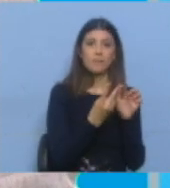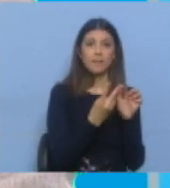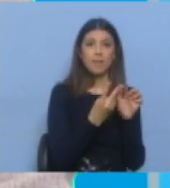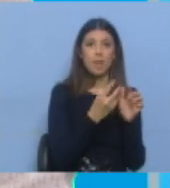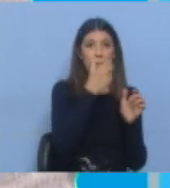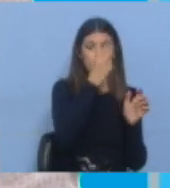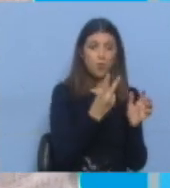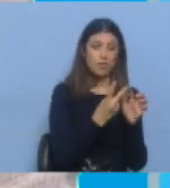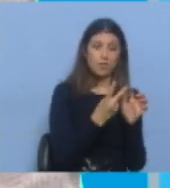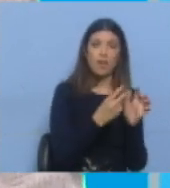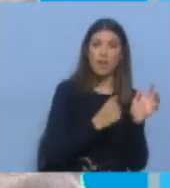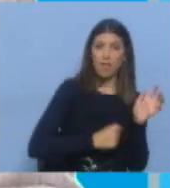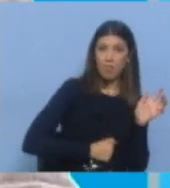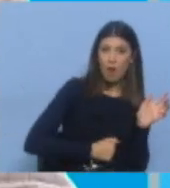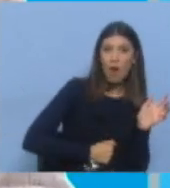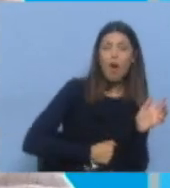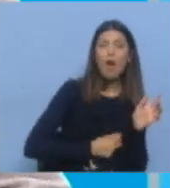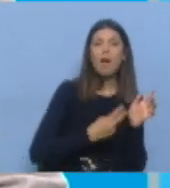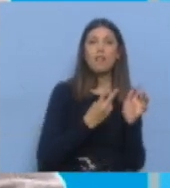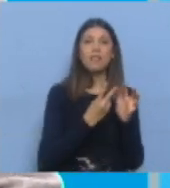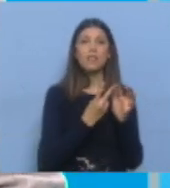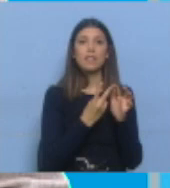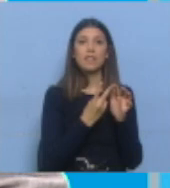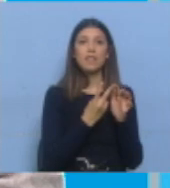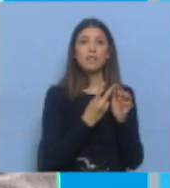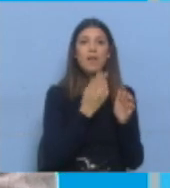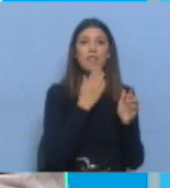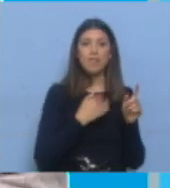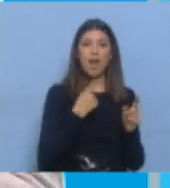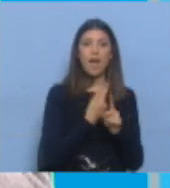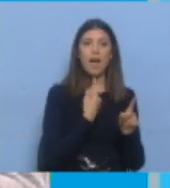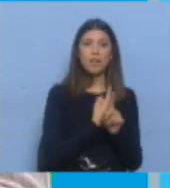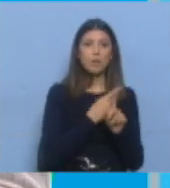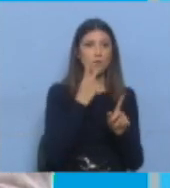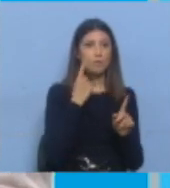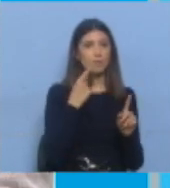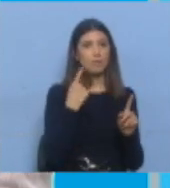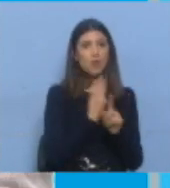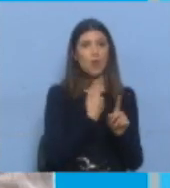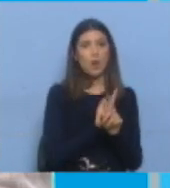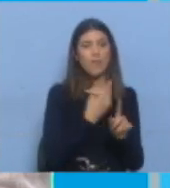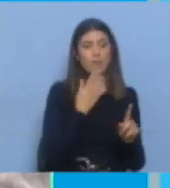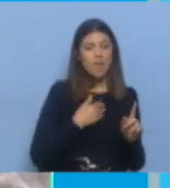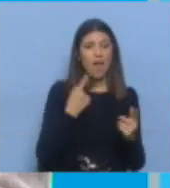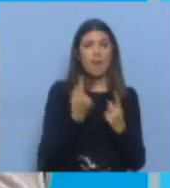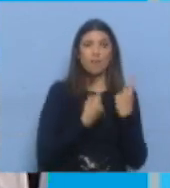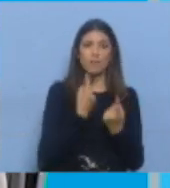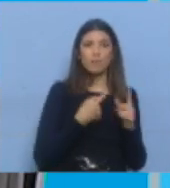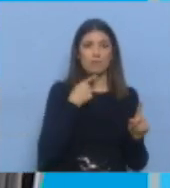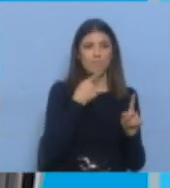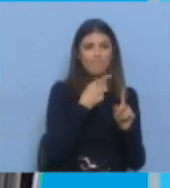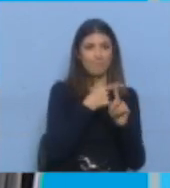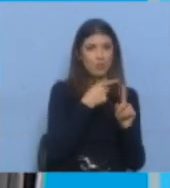católicas ou de serem cristãs para determinados benefícios ou para criar uma determinada imagem, lá está, na sociedade, e depois